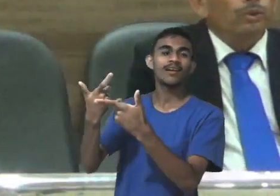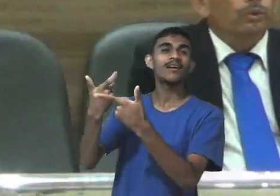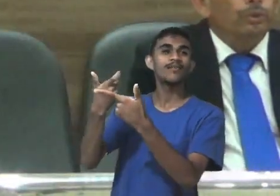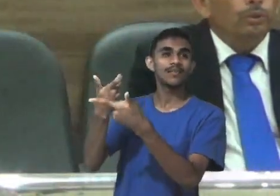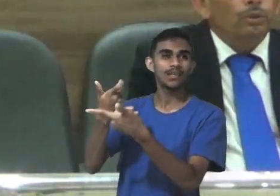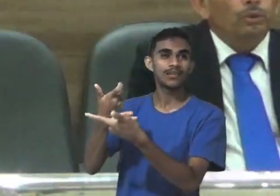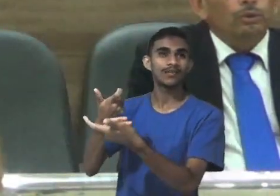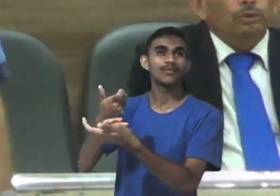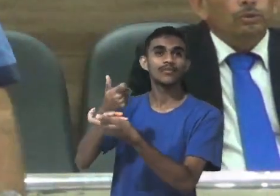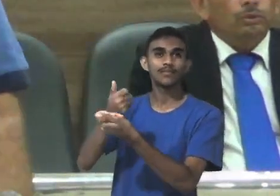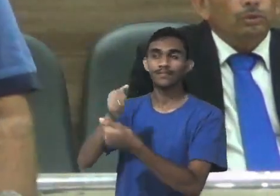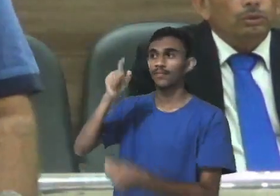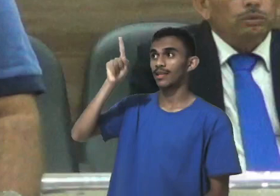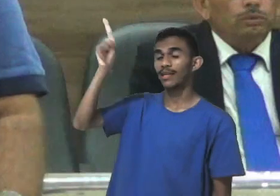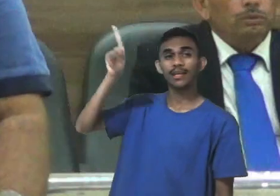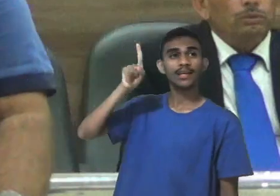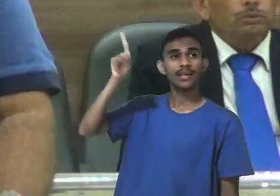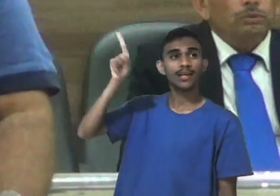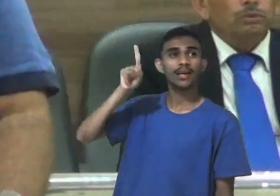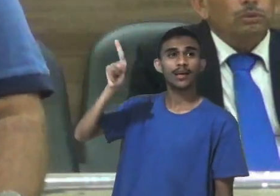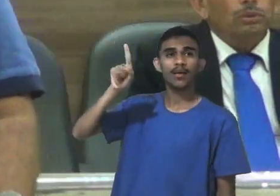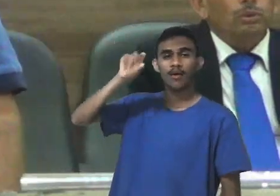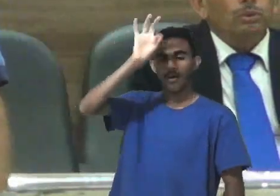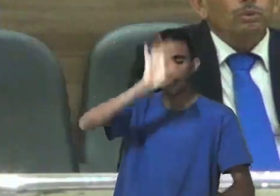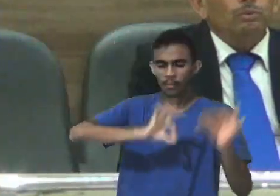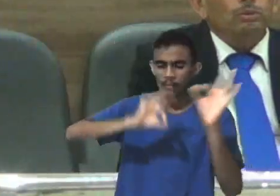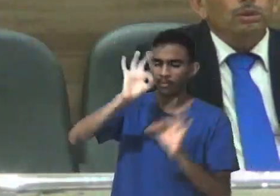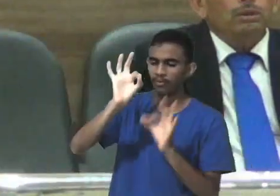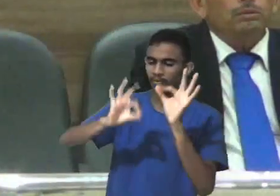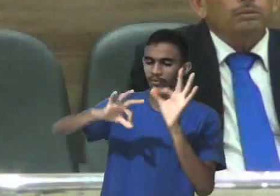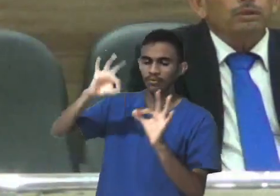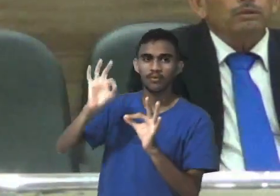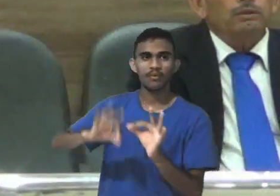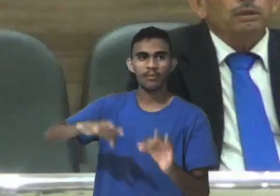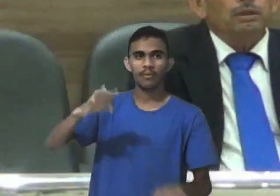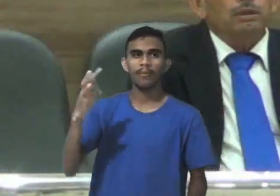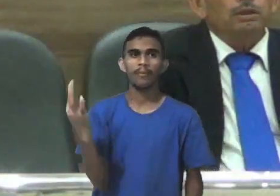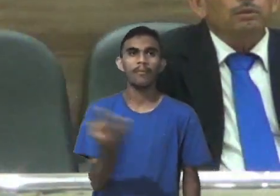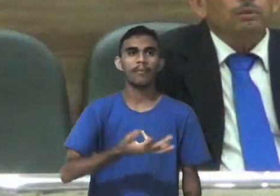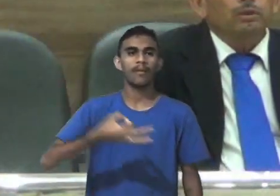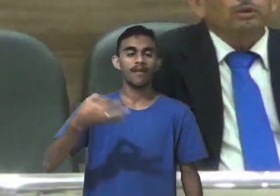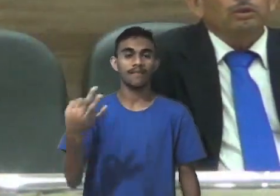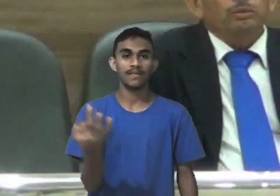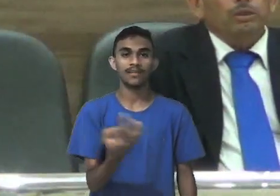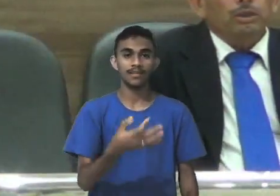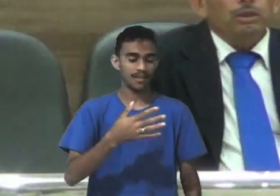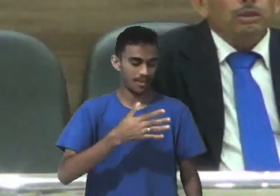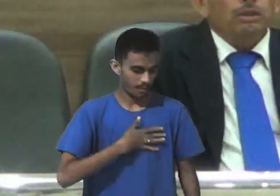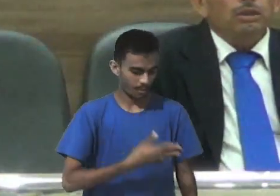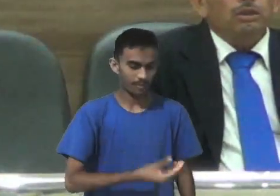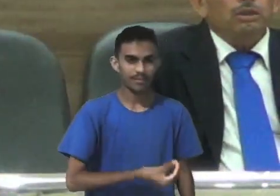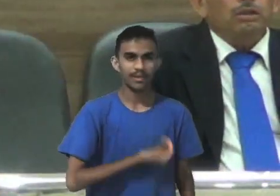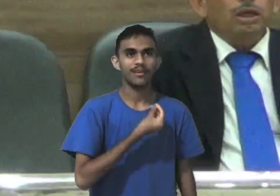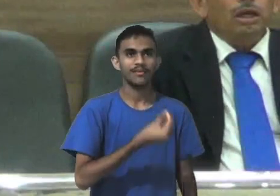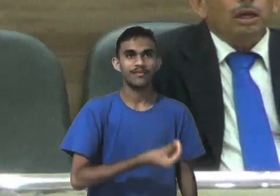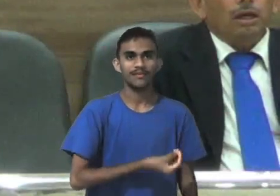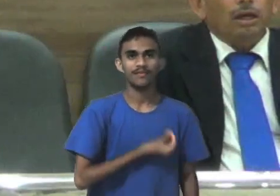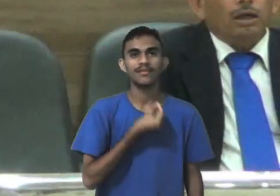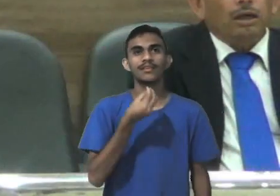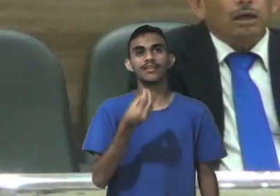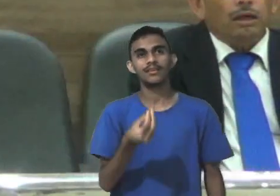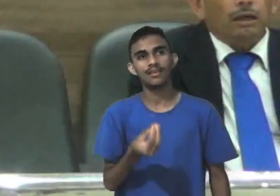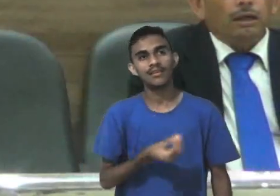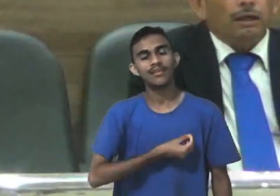autor, aquele que pintou com perfeição a vida.